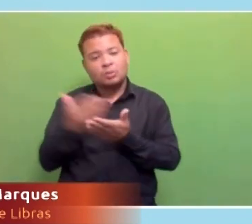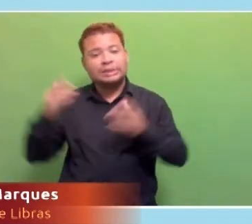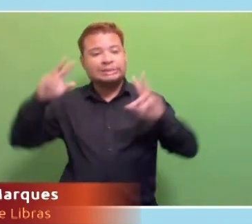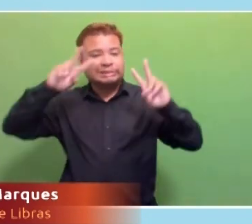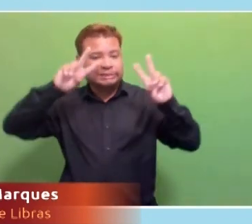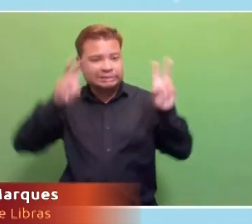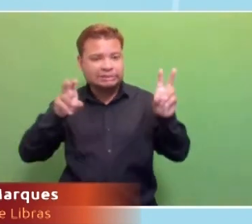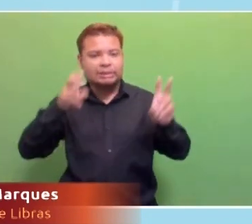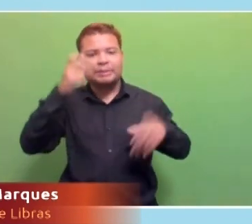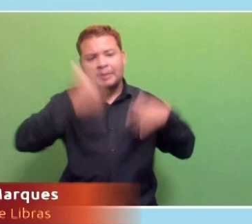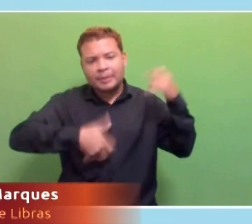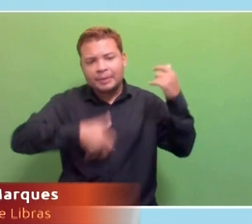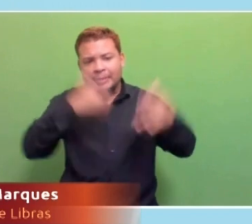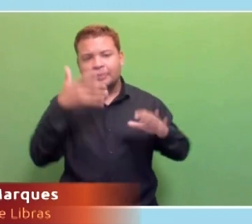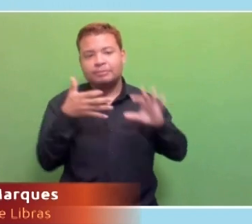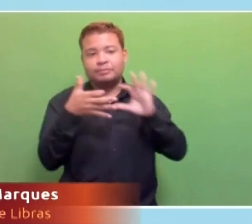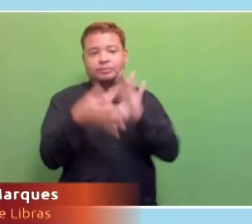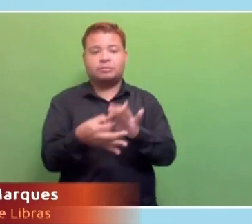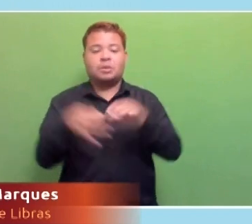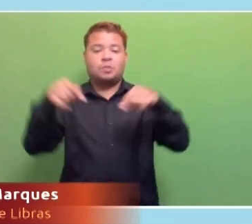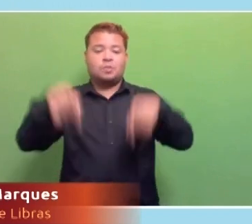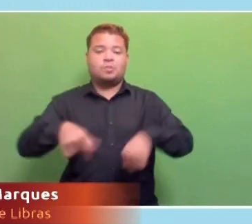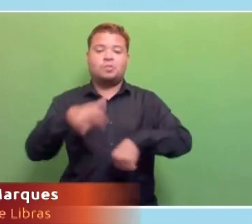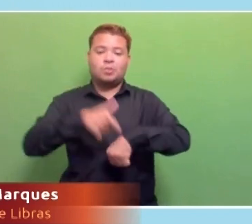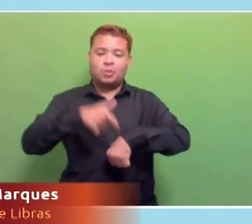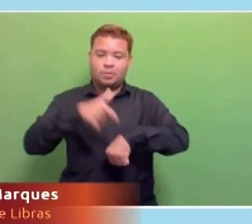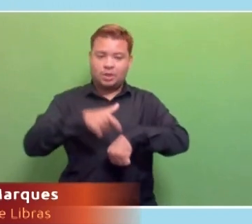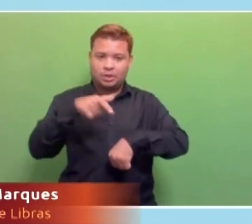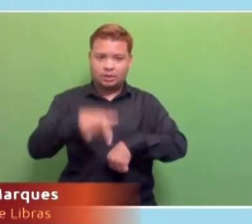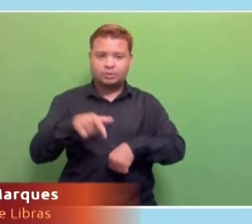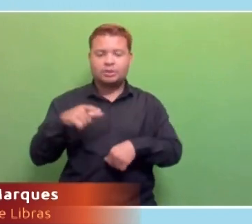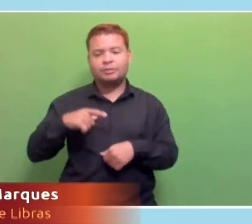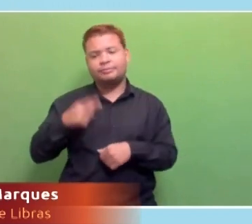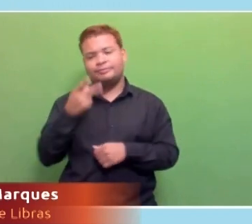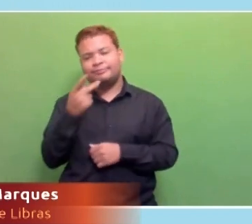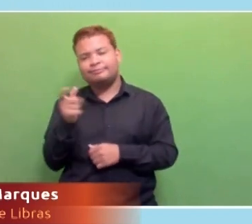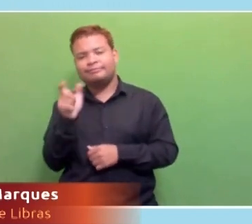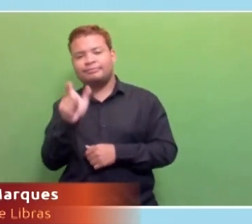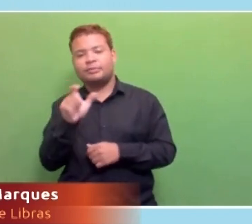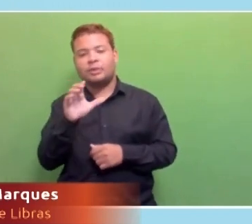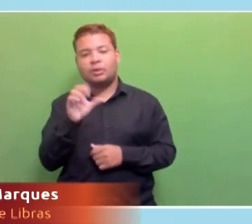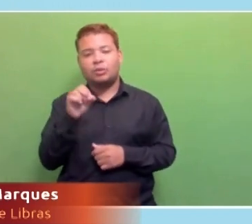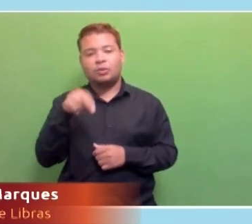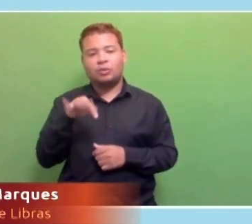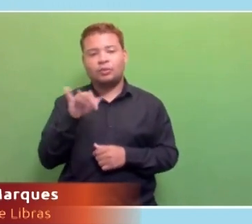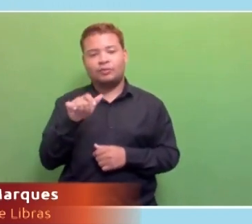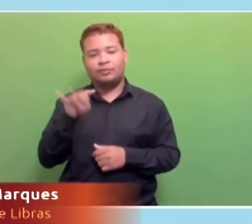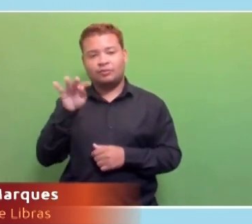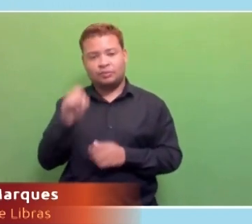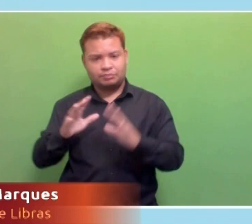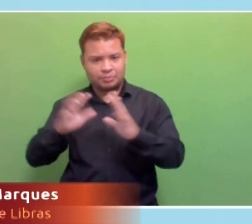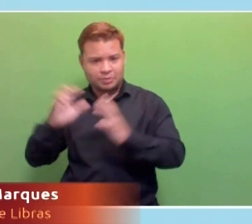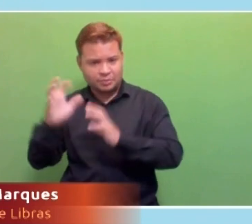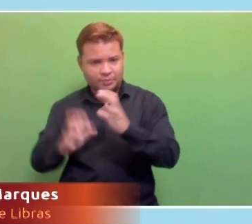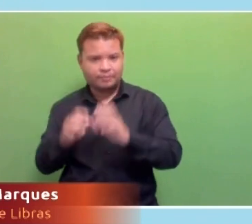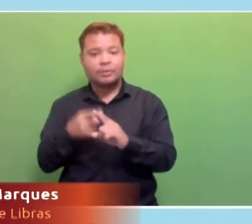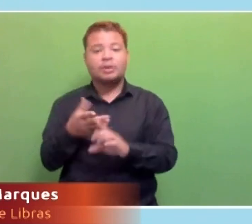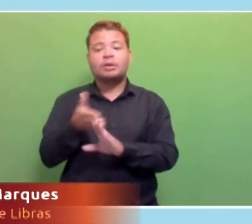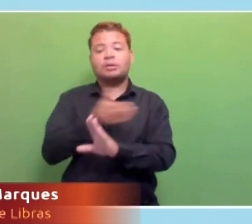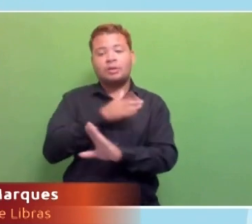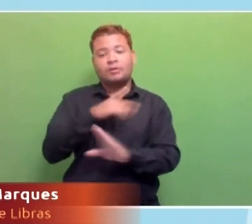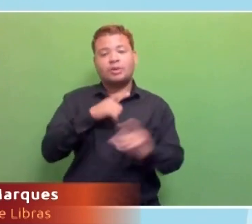do nosso momento histórico, que é esse último conflito. Estou chamando de conflito até, professor Carlo, porque recentemente tivemos a entrevista do professor